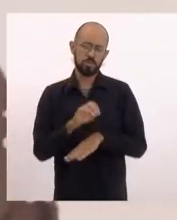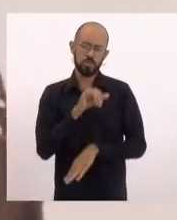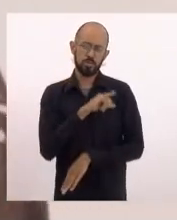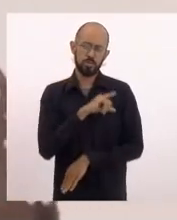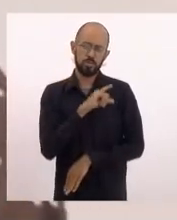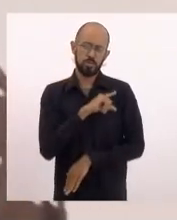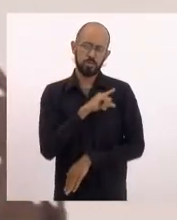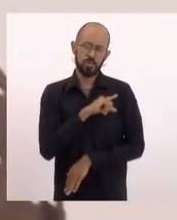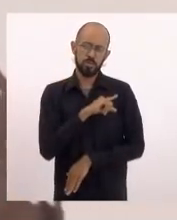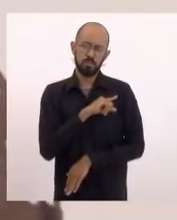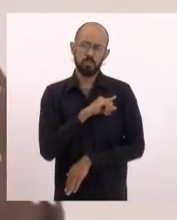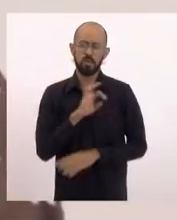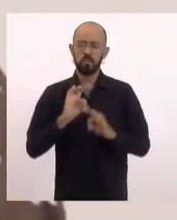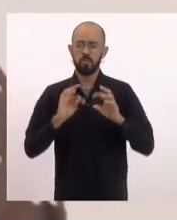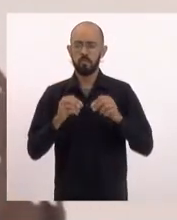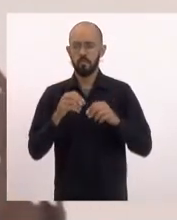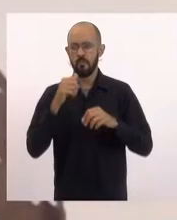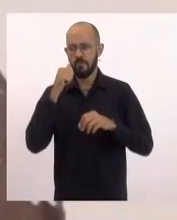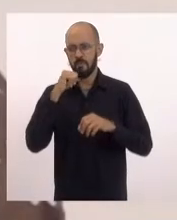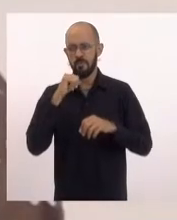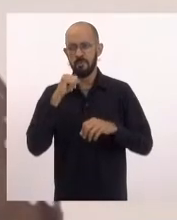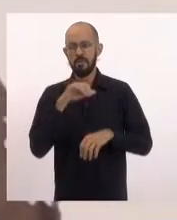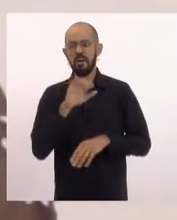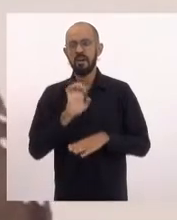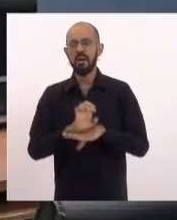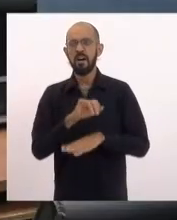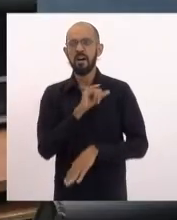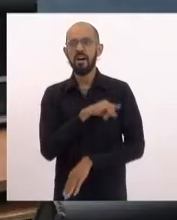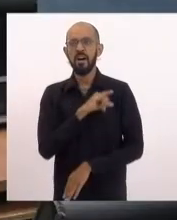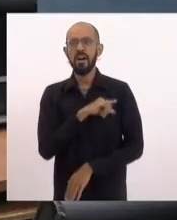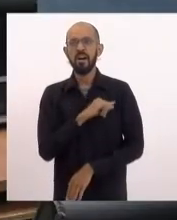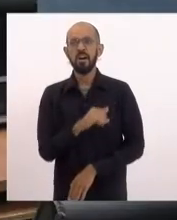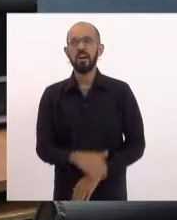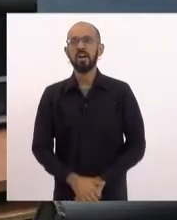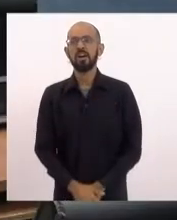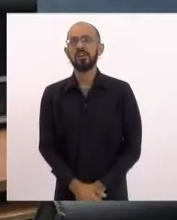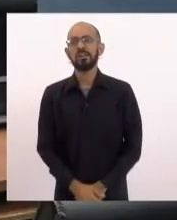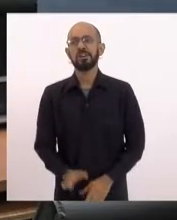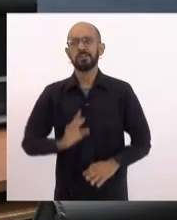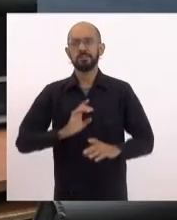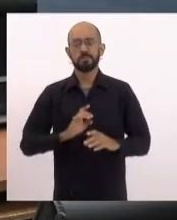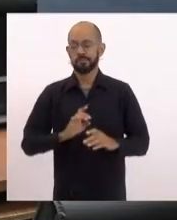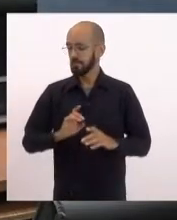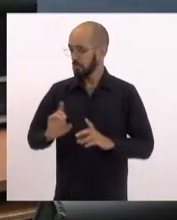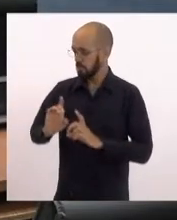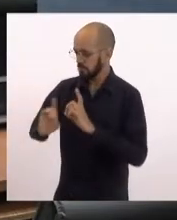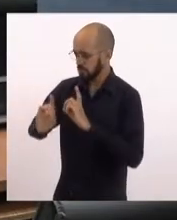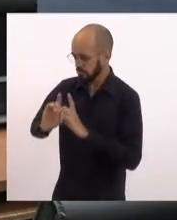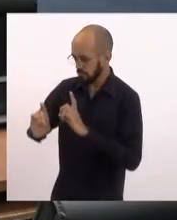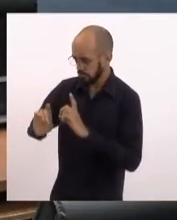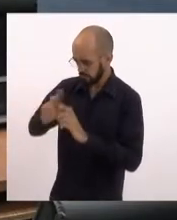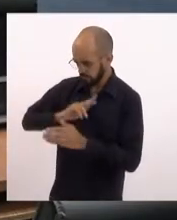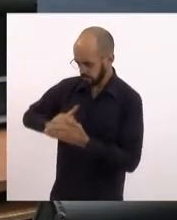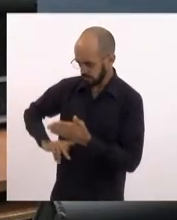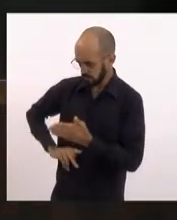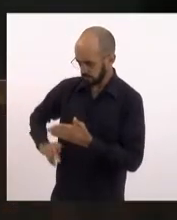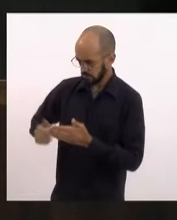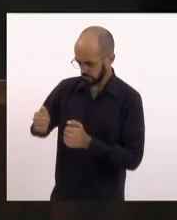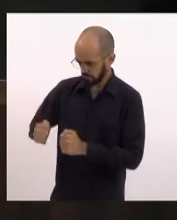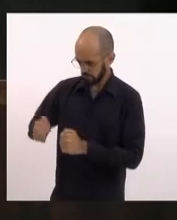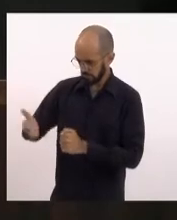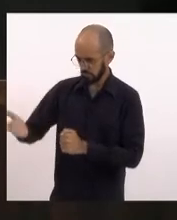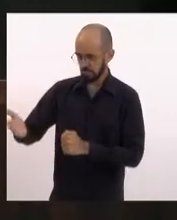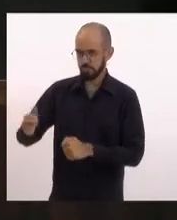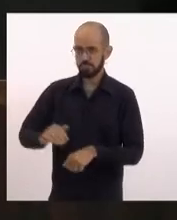nossas mulheres e meninas do estado do Rio de Janeiro. Para discutir, presidente. Para